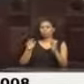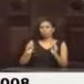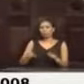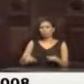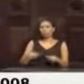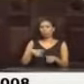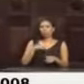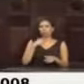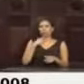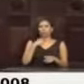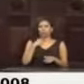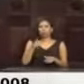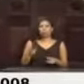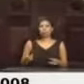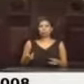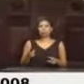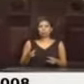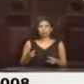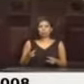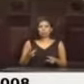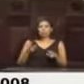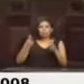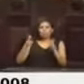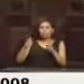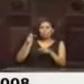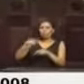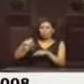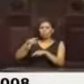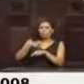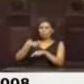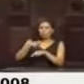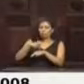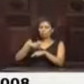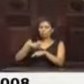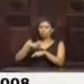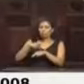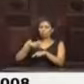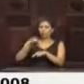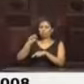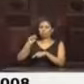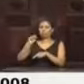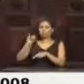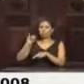assaltante do Rio de Janeiro, prefeito Marquinhos Mendes, de Cabo Frio.